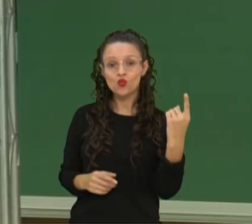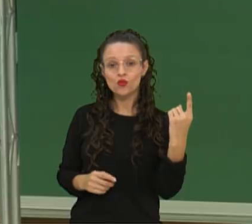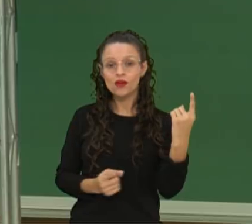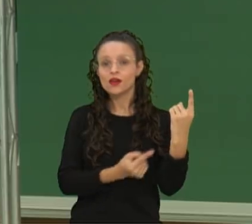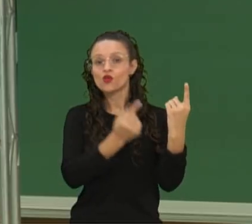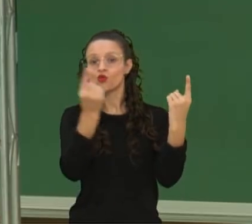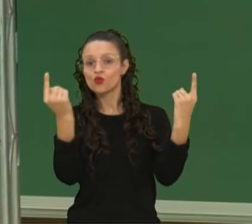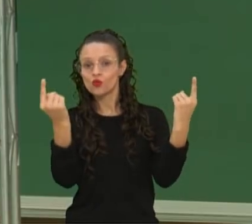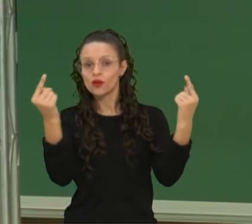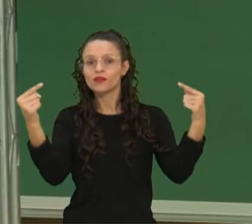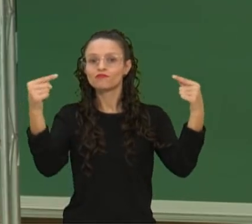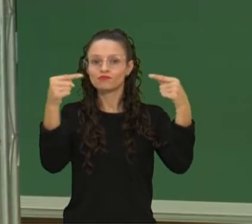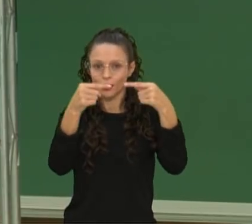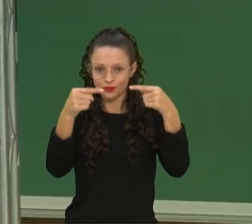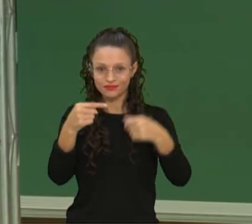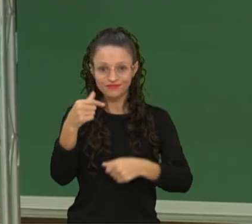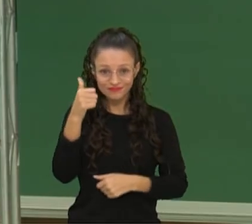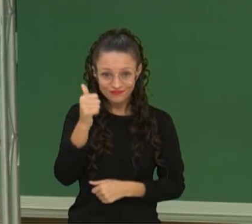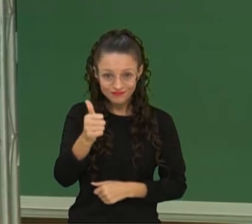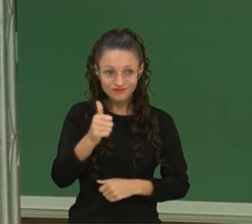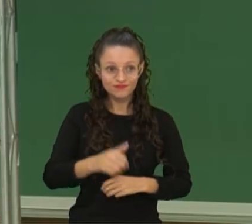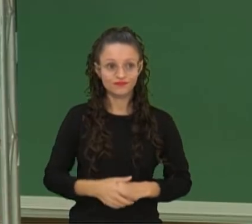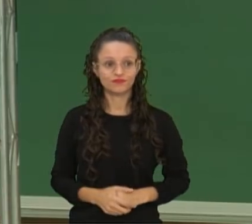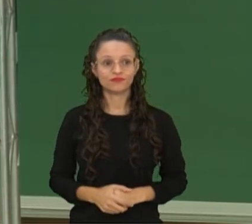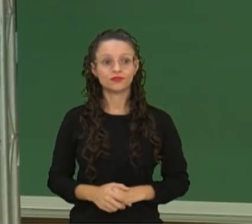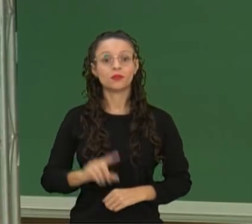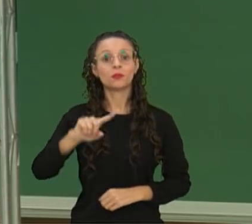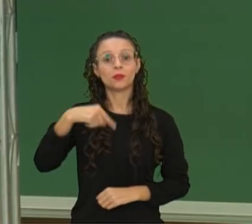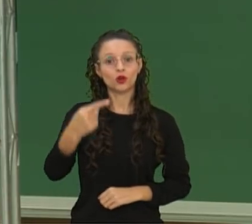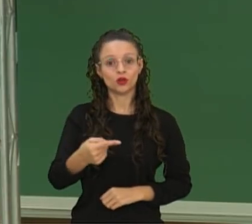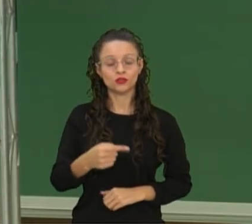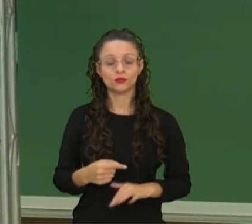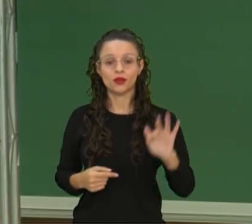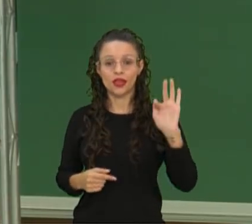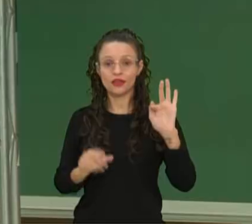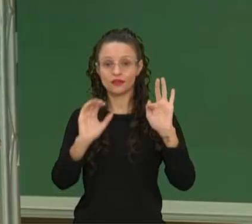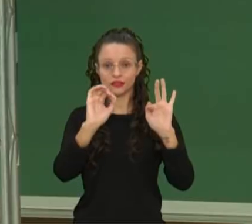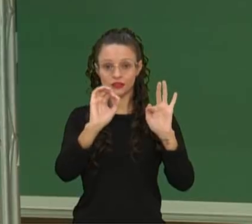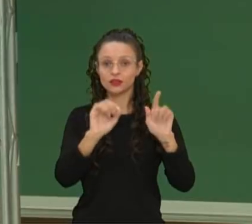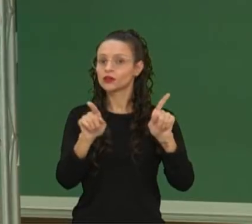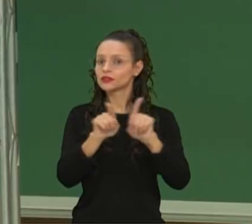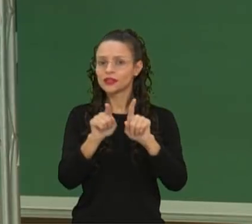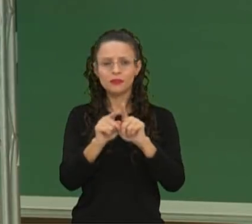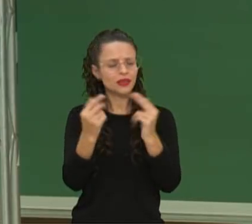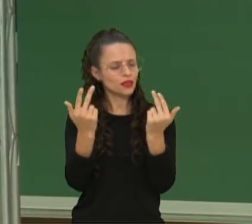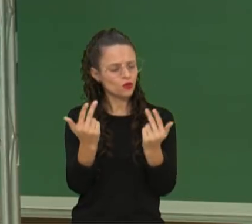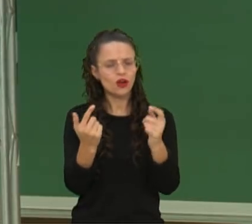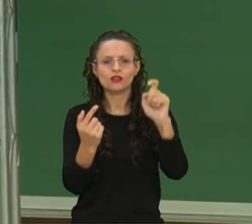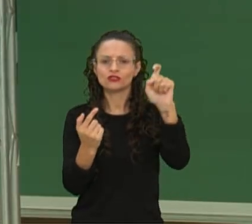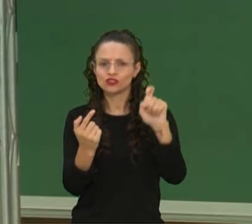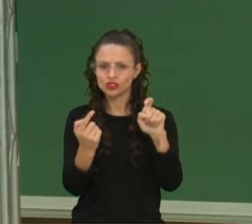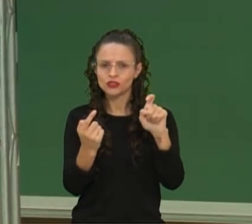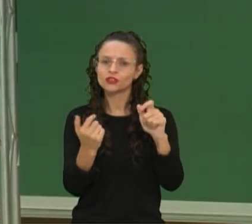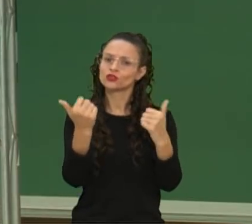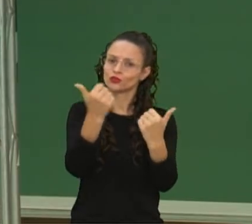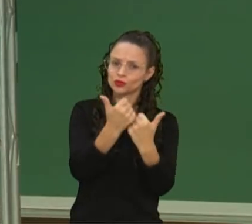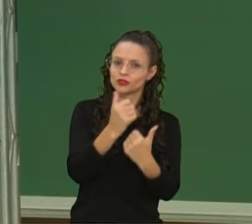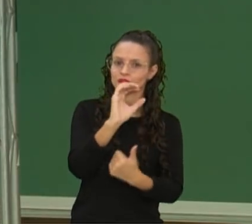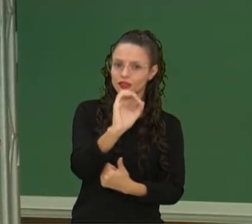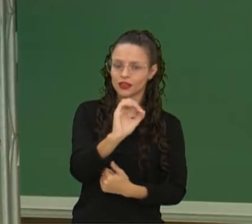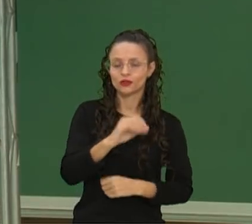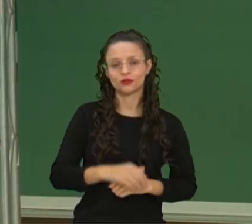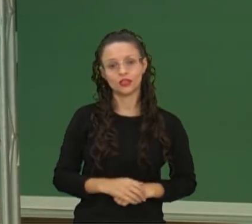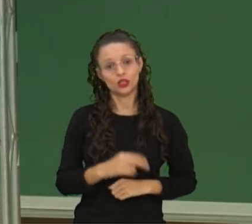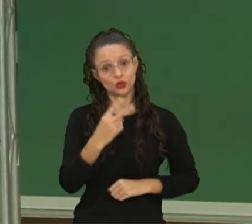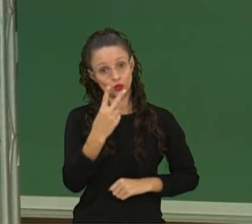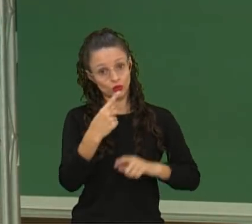1. Beleza? Próximo. F de 0, a mesma coisa, substitua x por 0. Vai ficar 2 vezes